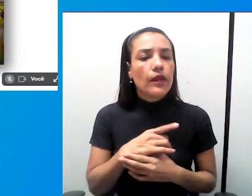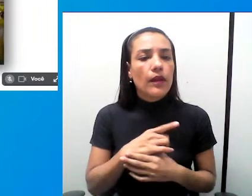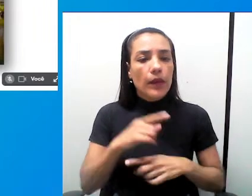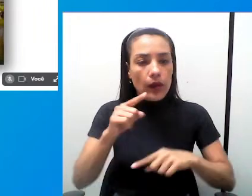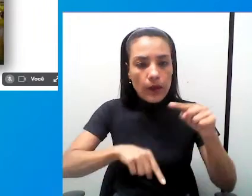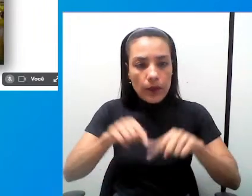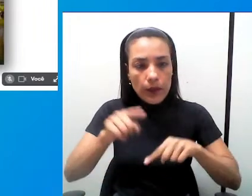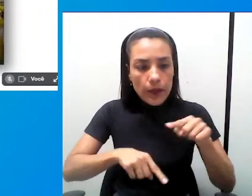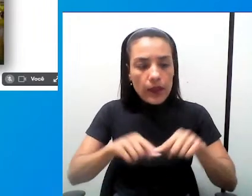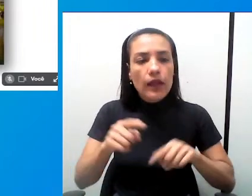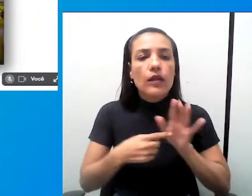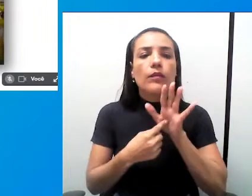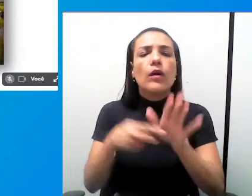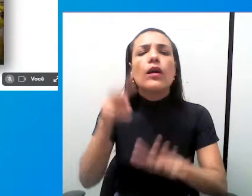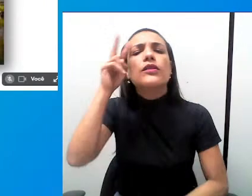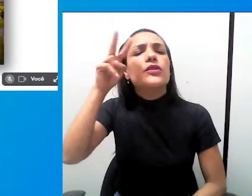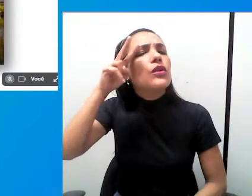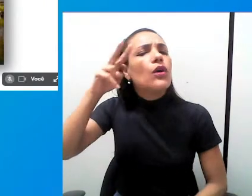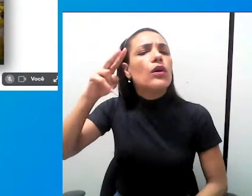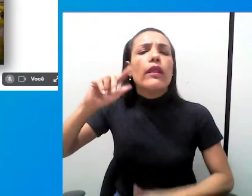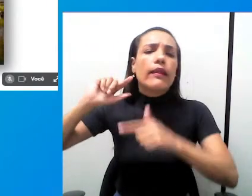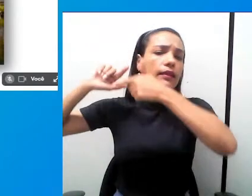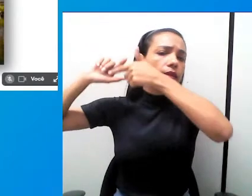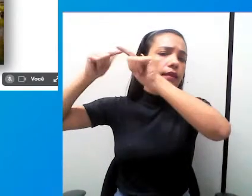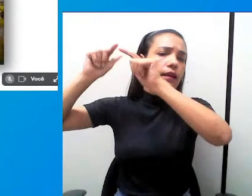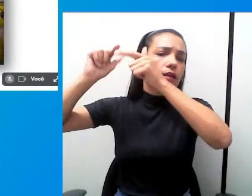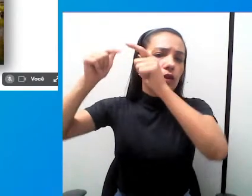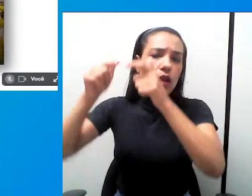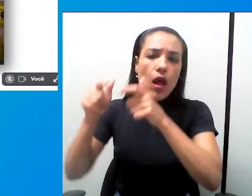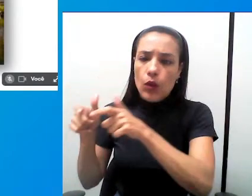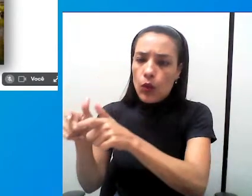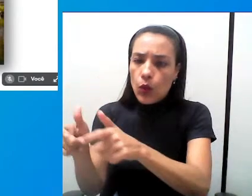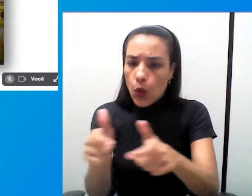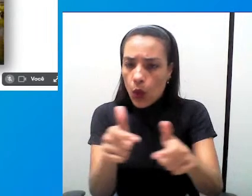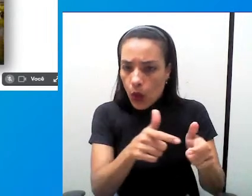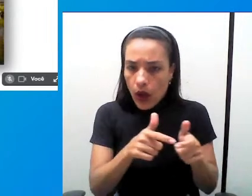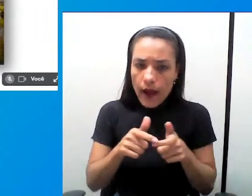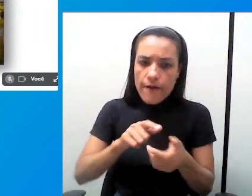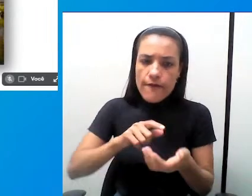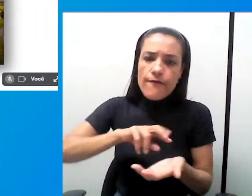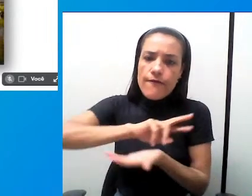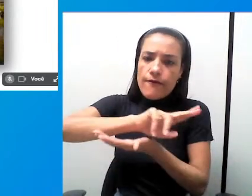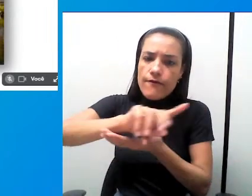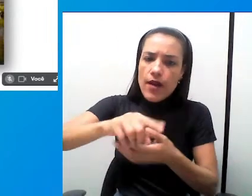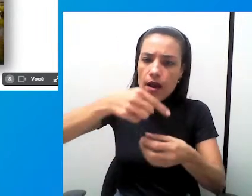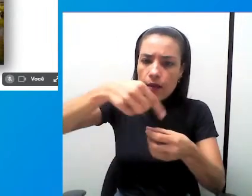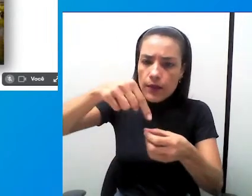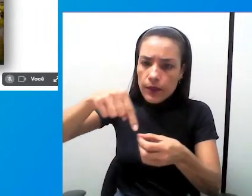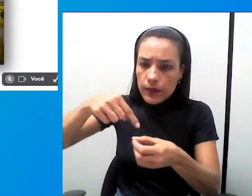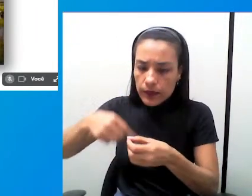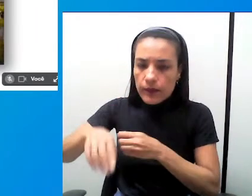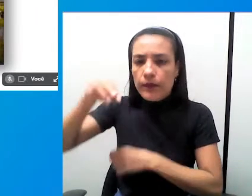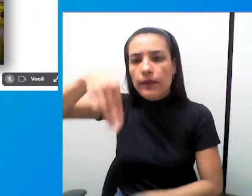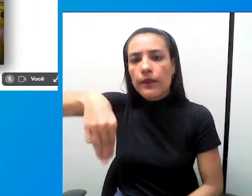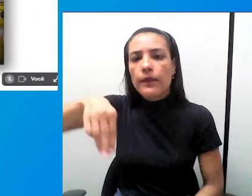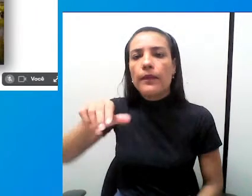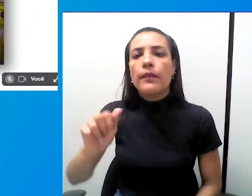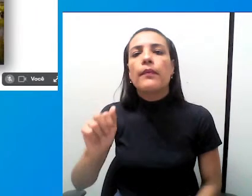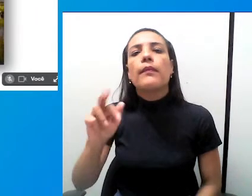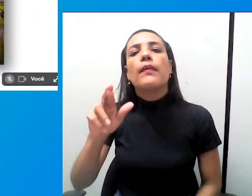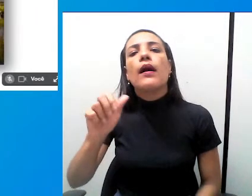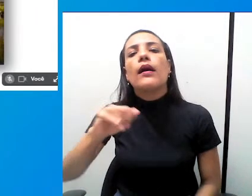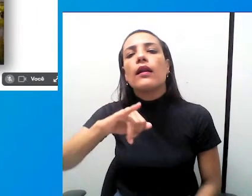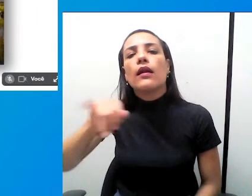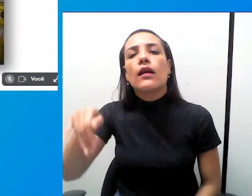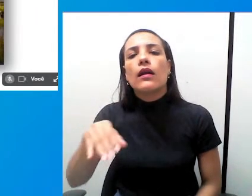audiovisual, apresentou as histórias de conhecimento tradicionais de diferentes localidades em vários municípios da região do Marajó. Temos aqui Comunidade Menino